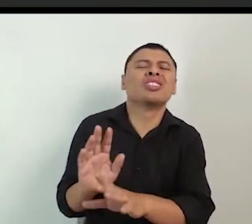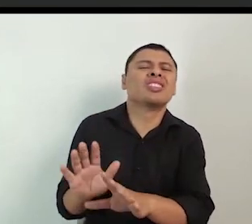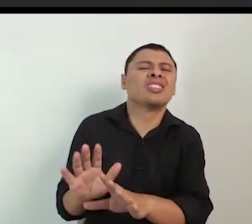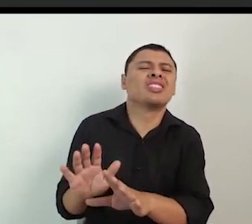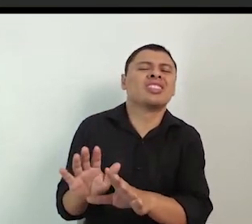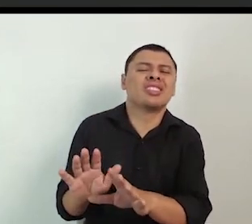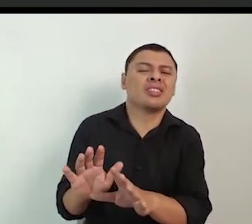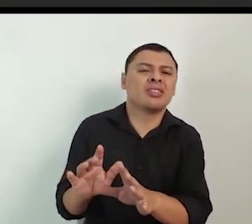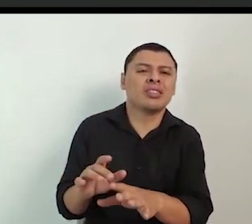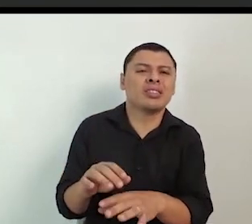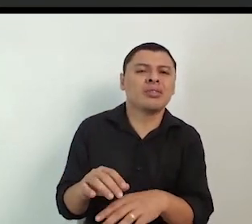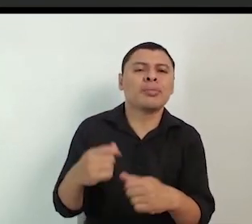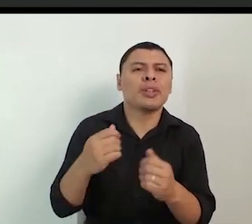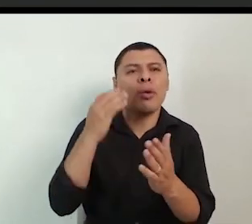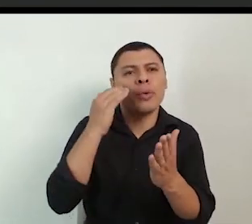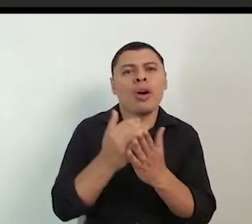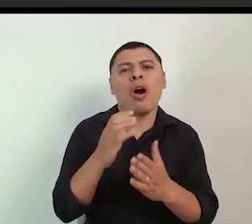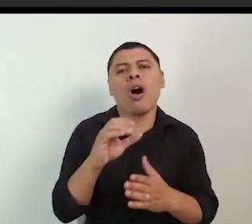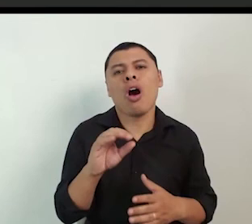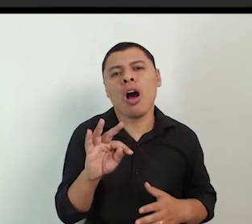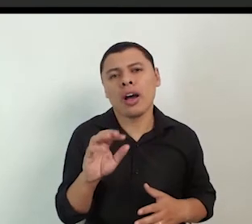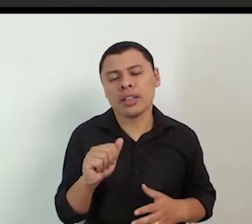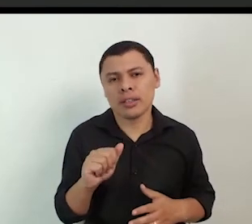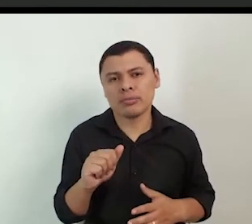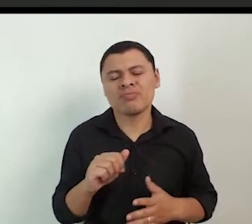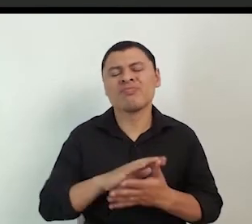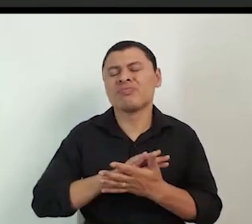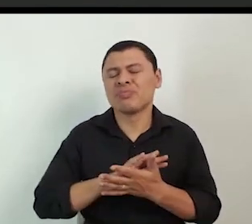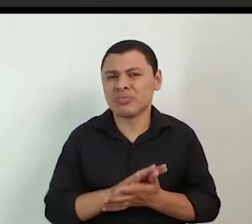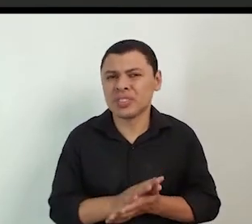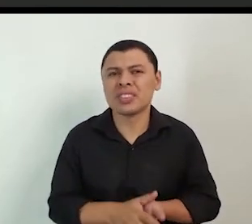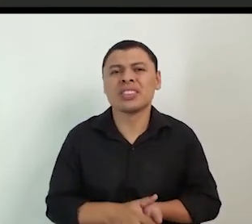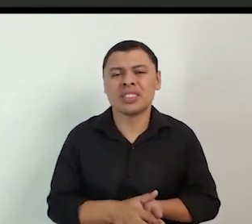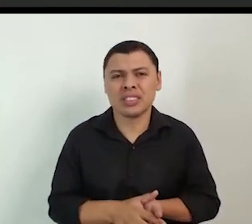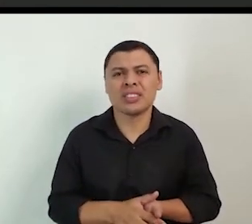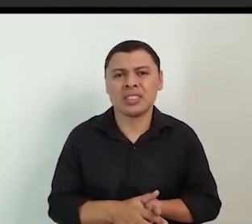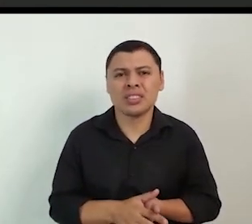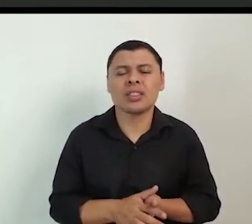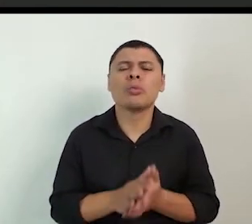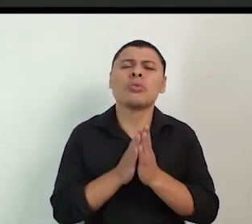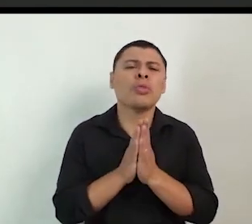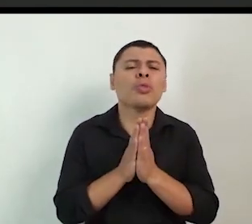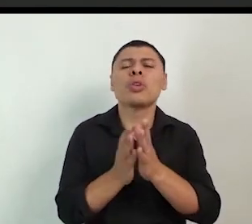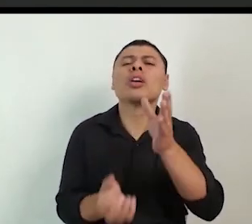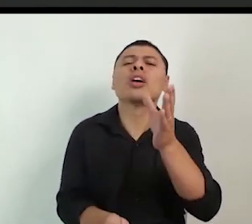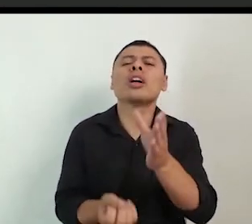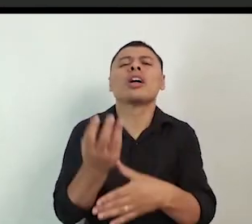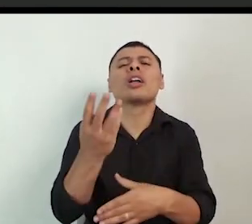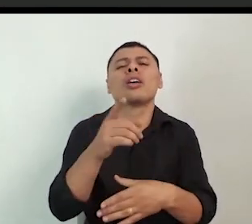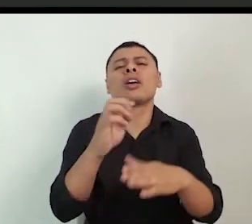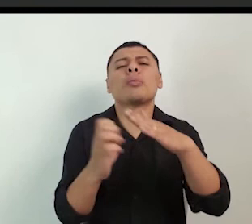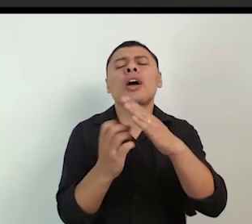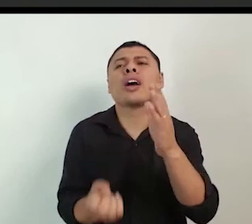para suprir uma cota. Isso é uma humilhação, tá? Empresas não criem vagas, não queiram apenas